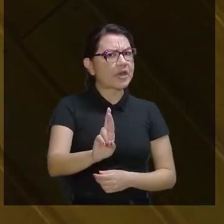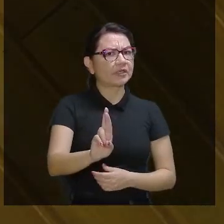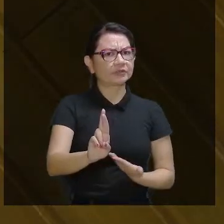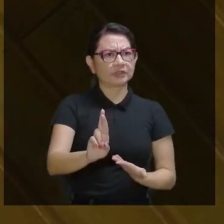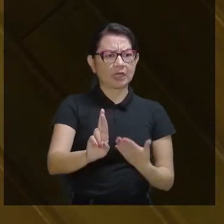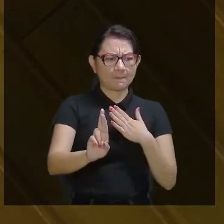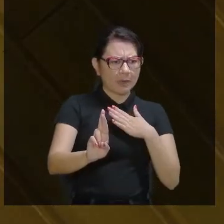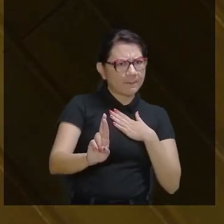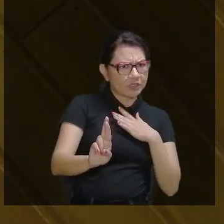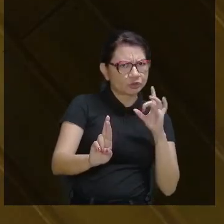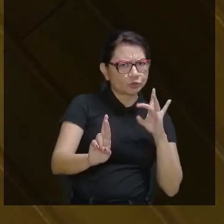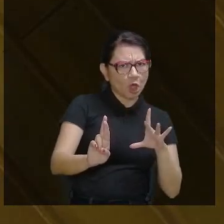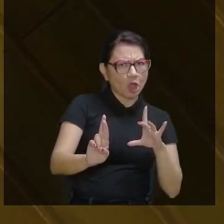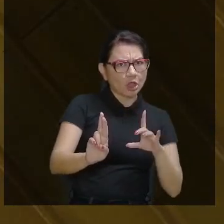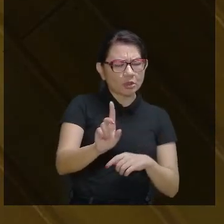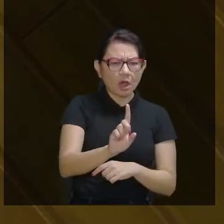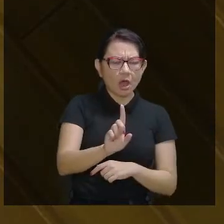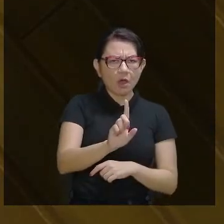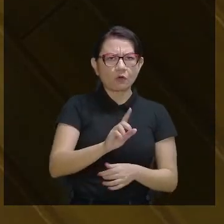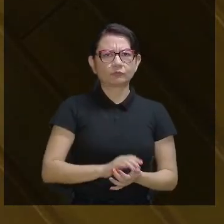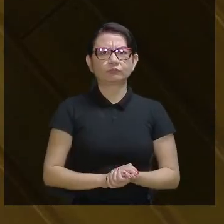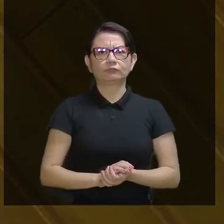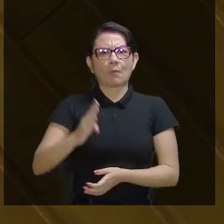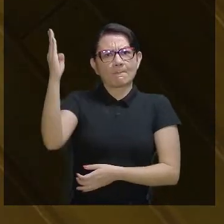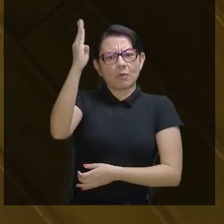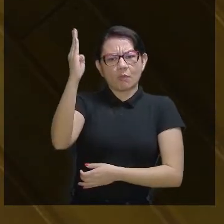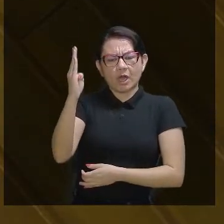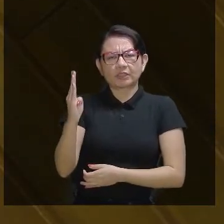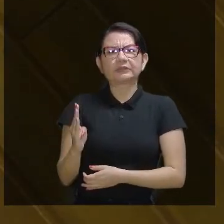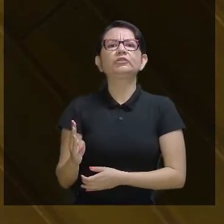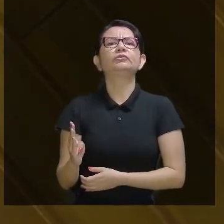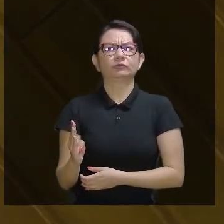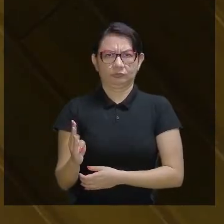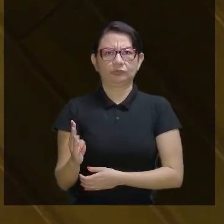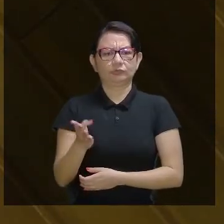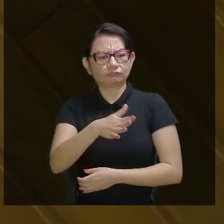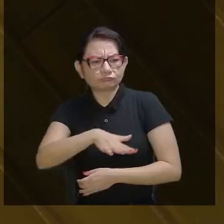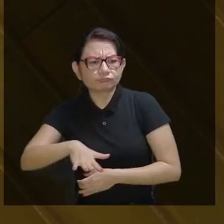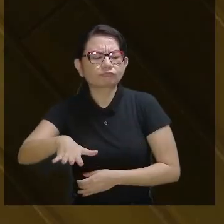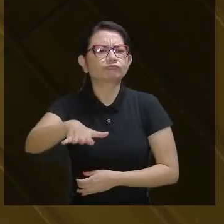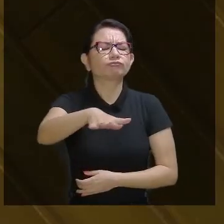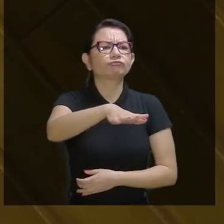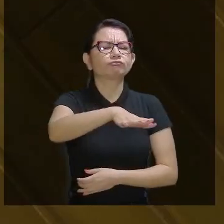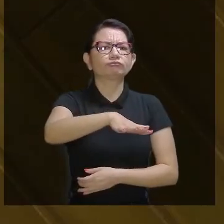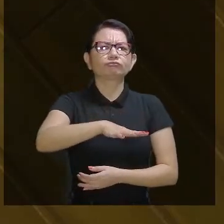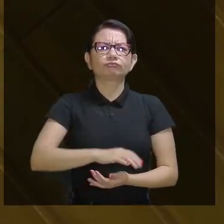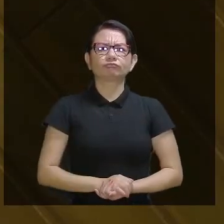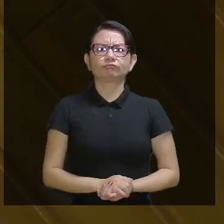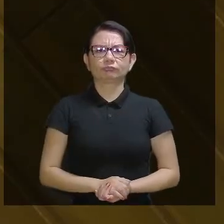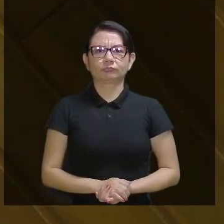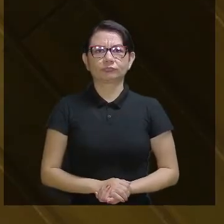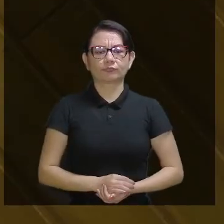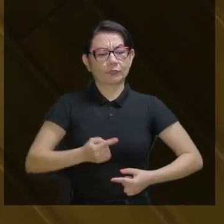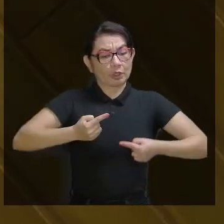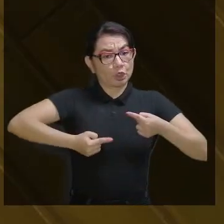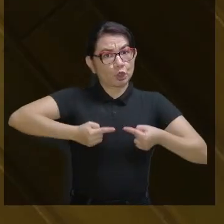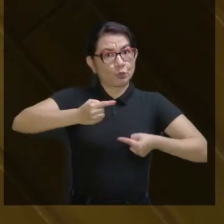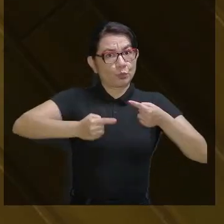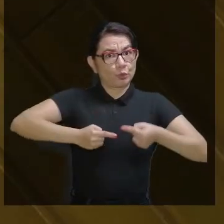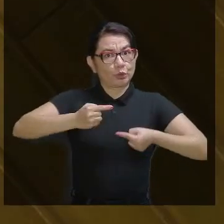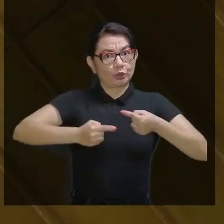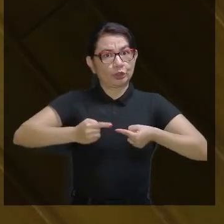Não para mim, mas para todas as pessoas que vão estar ali desfrutando dessas políticas que